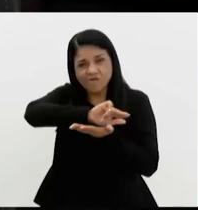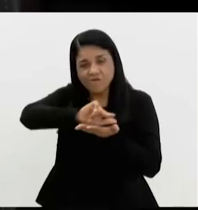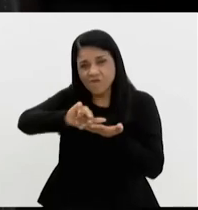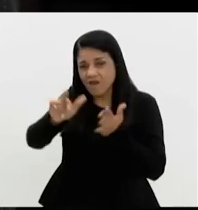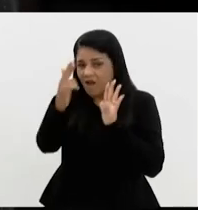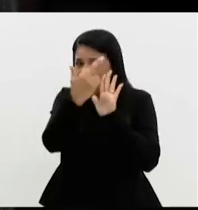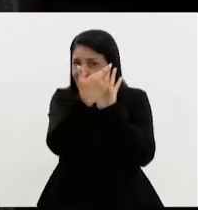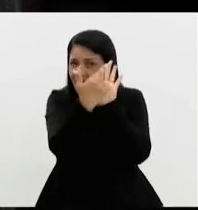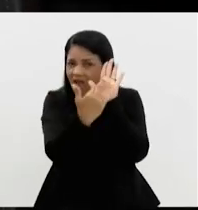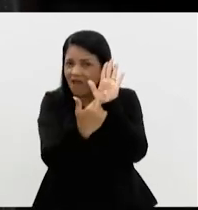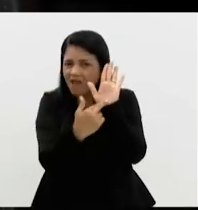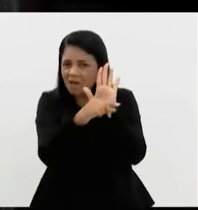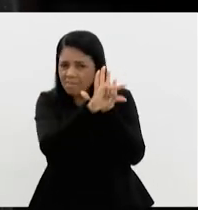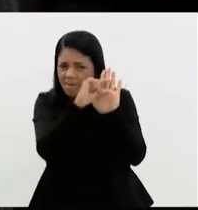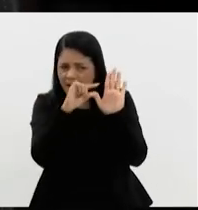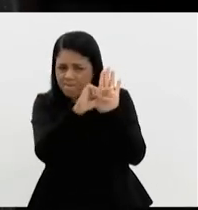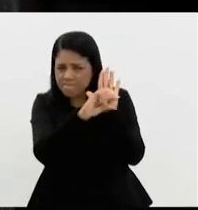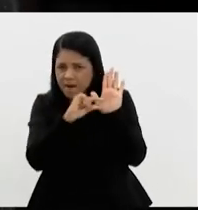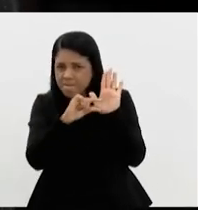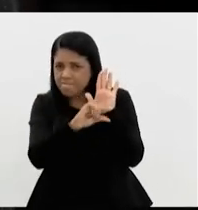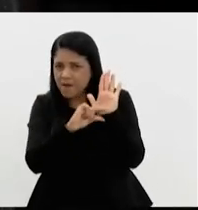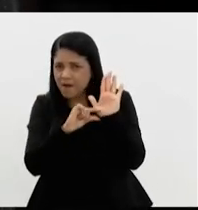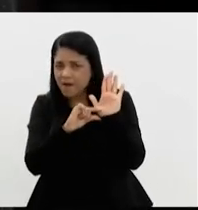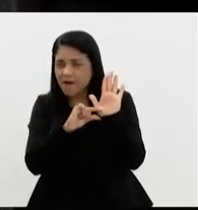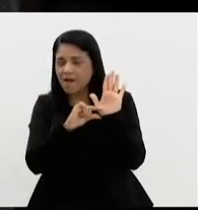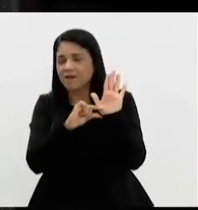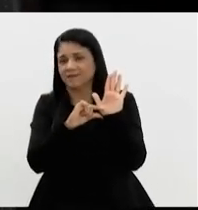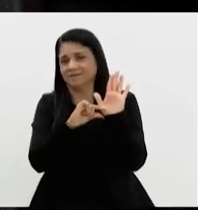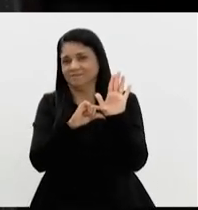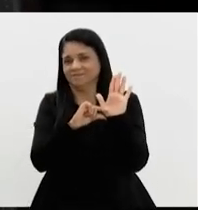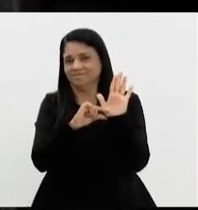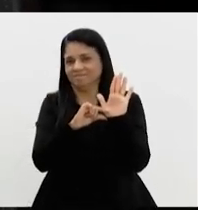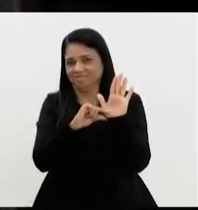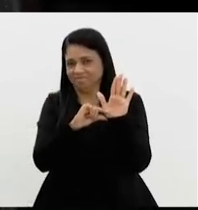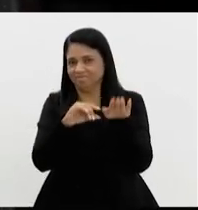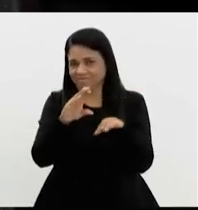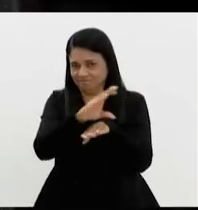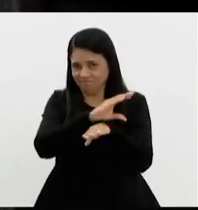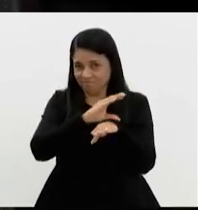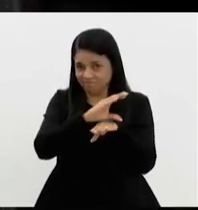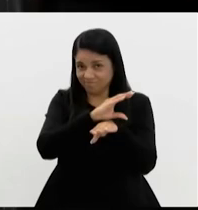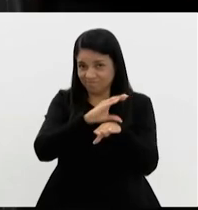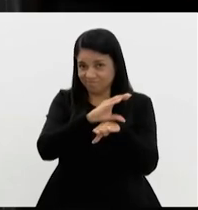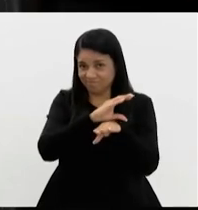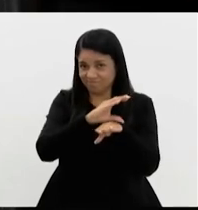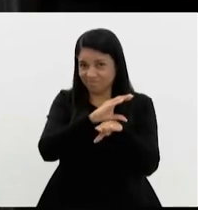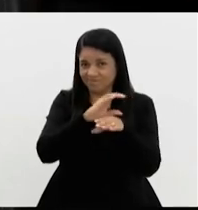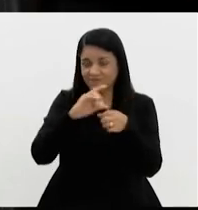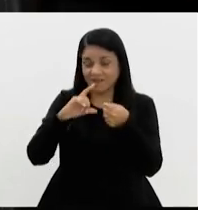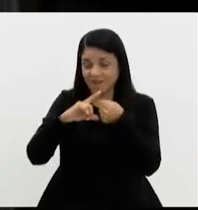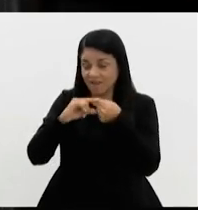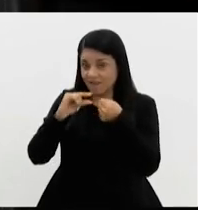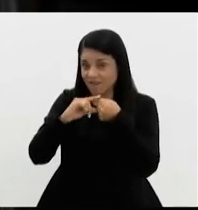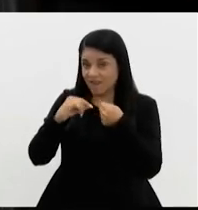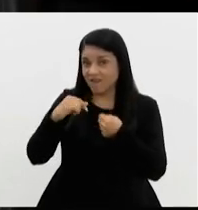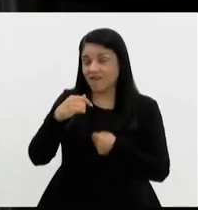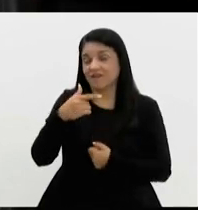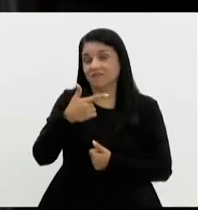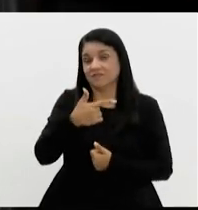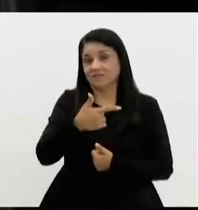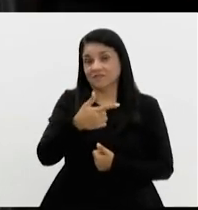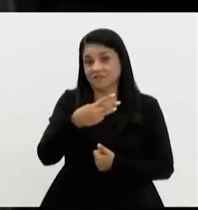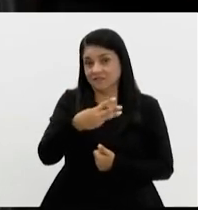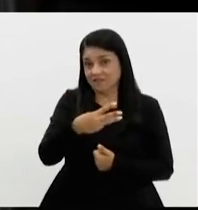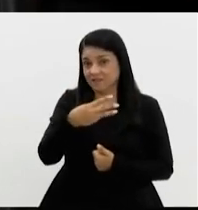princípios que estão nesse dispositivo específico é a partir do artigo 37 partindo dele que